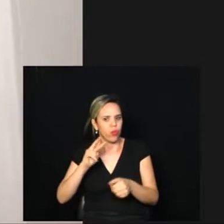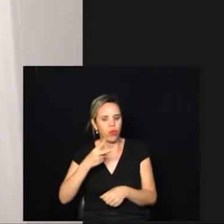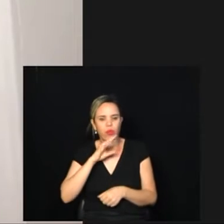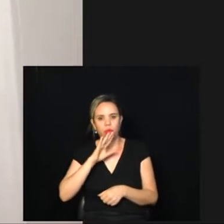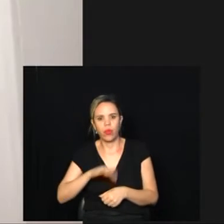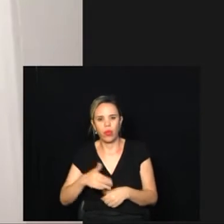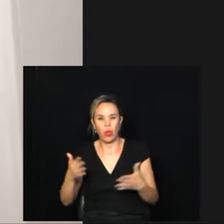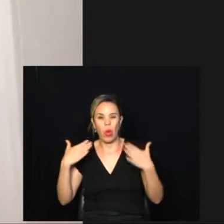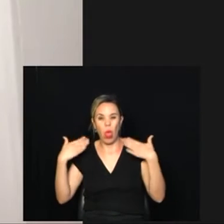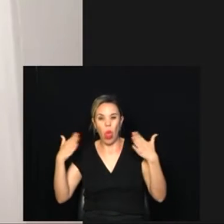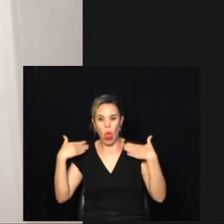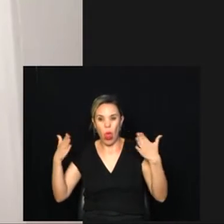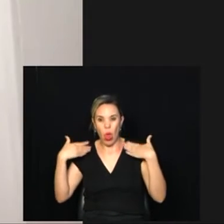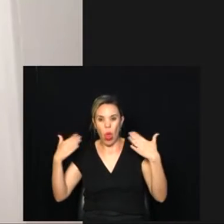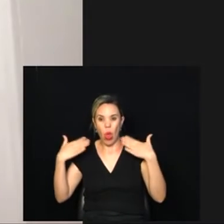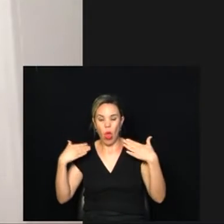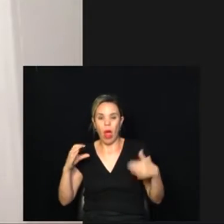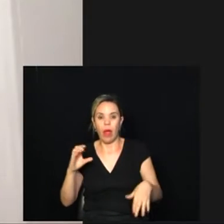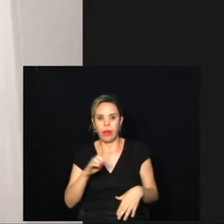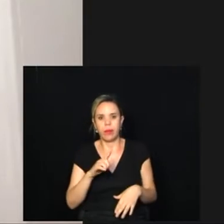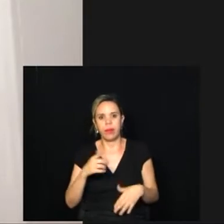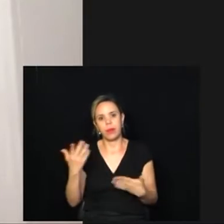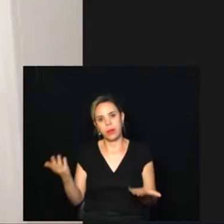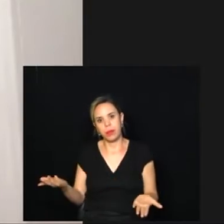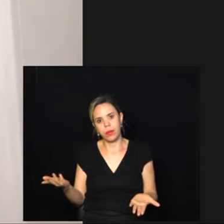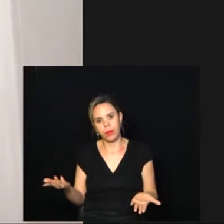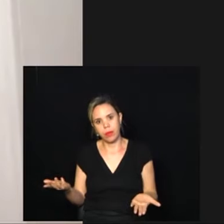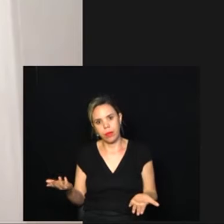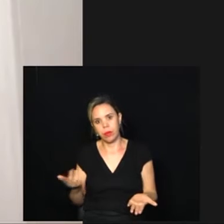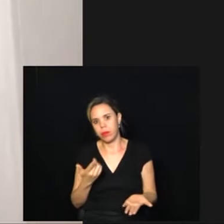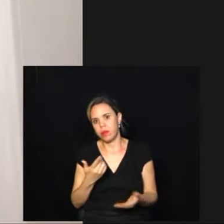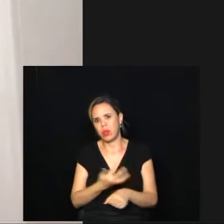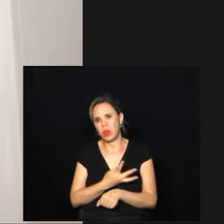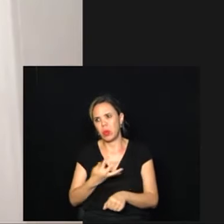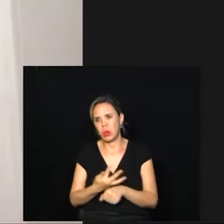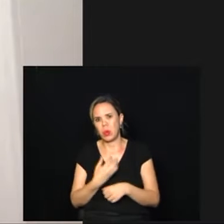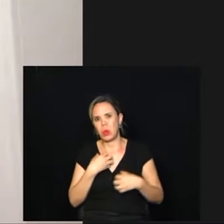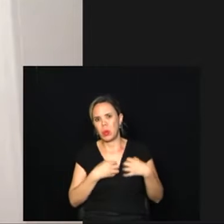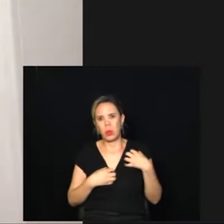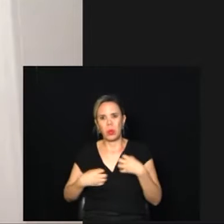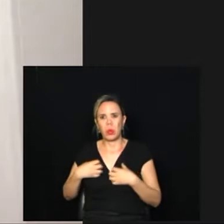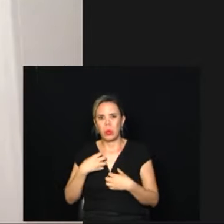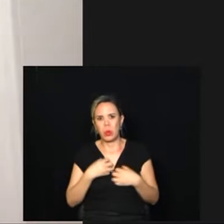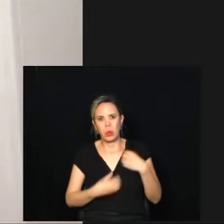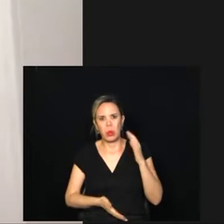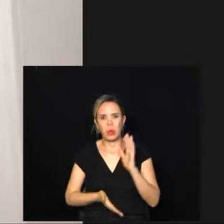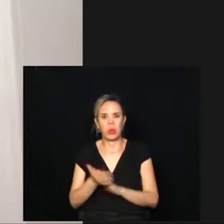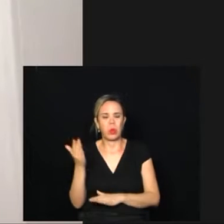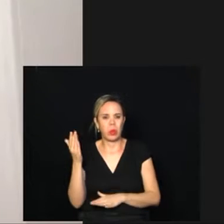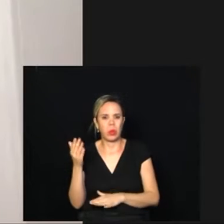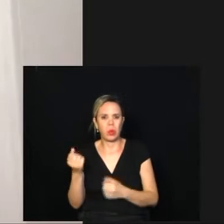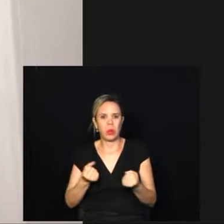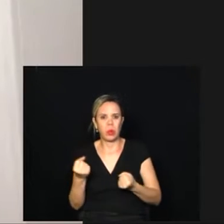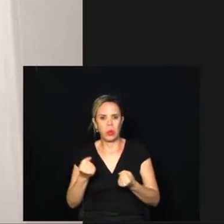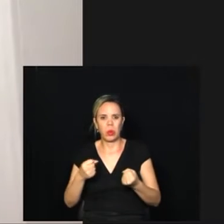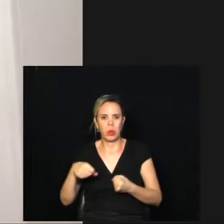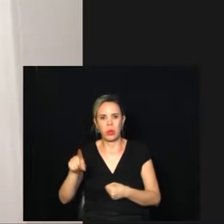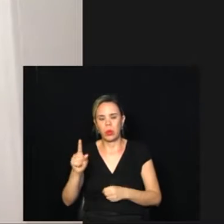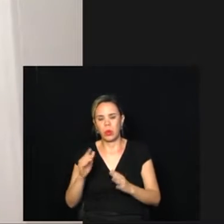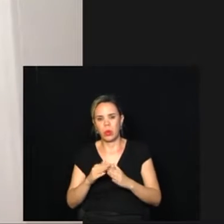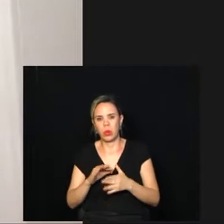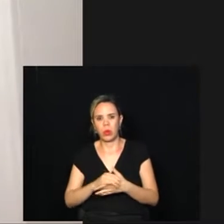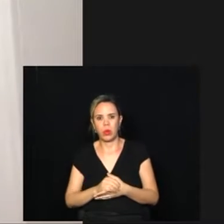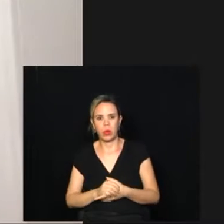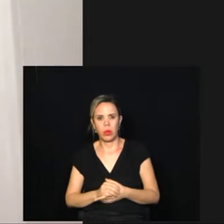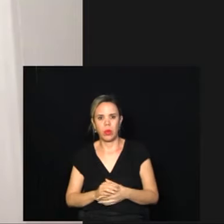tarde, um calor que estava em Campo Grande, eu tive uma crise. Tá. Saí de lá, peguei o carro, fui para casa e